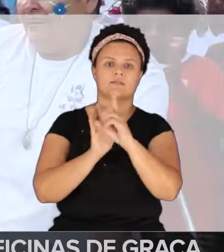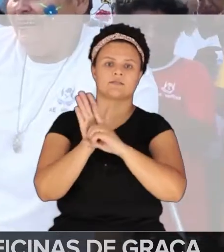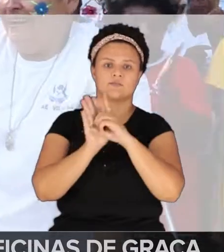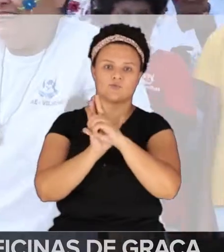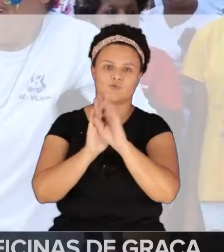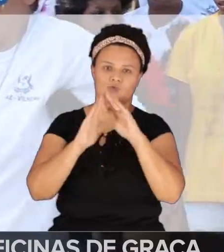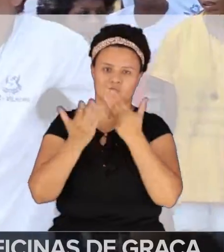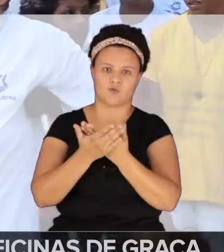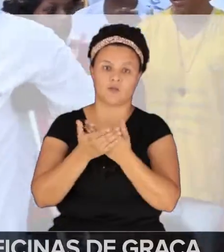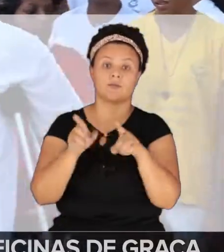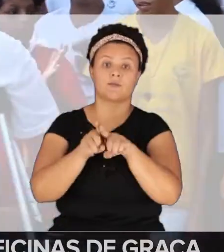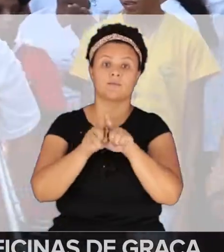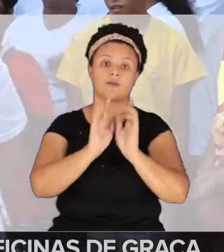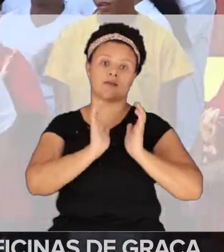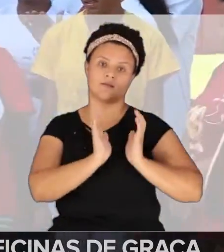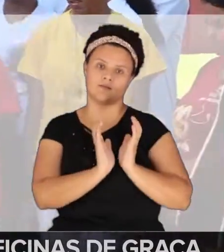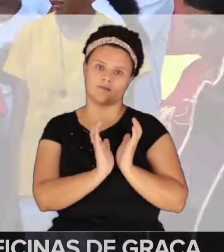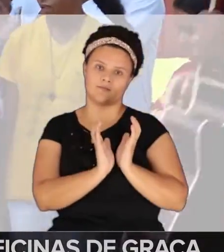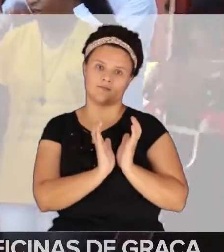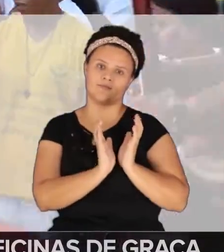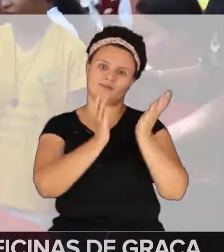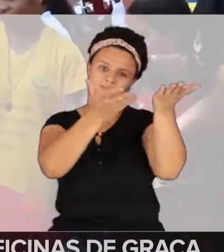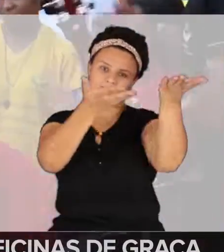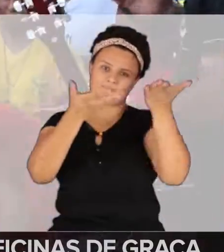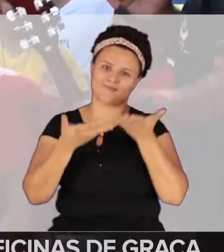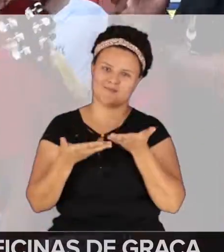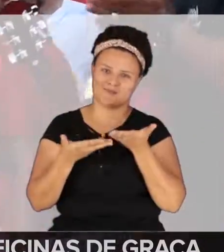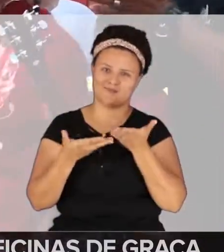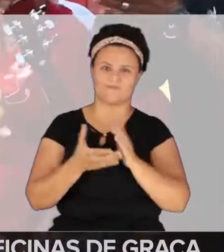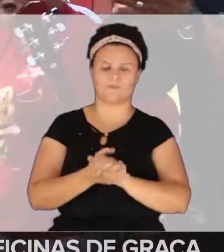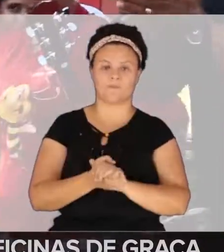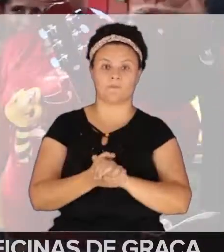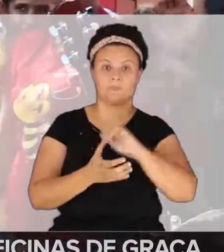alunos da PAI também passaram pelo Sarau, onde participaram das atividades.